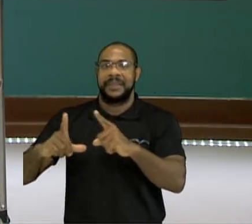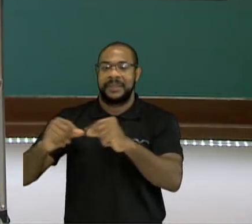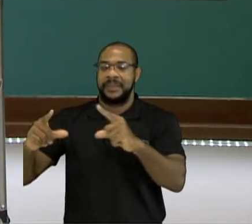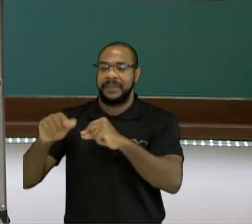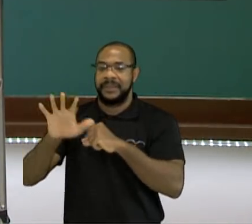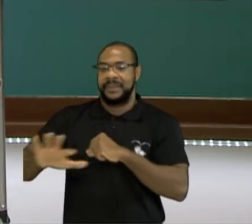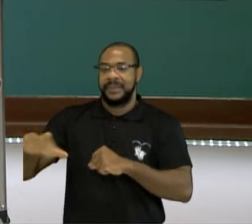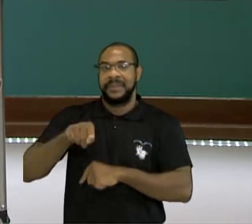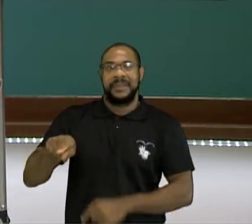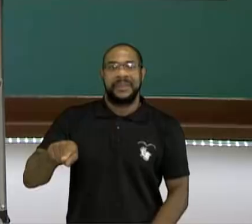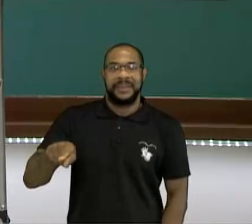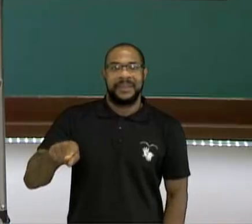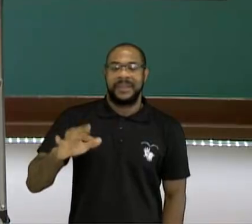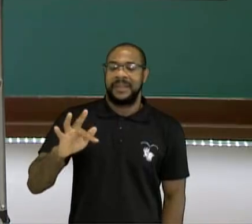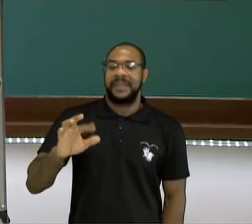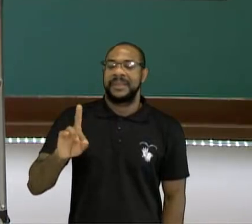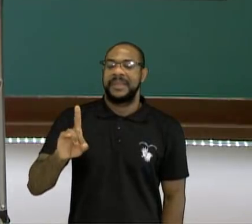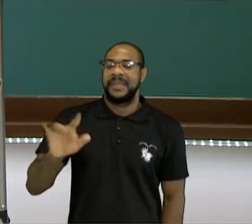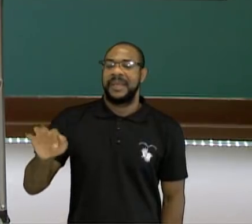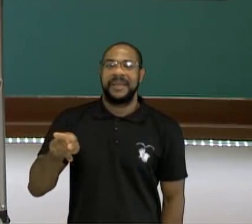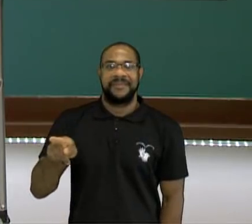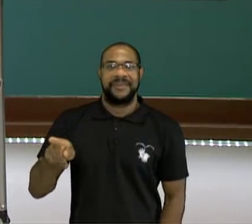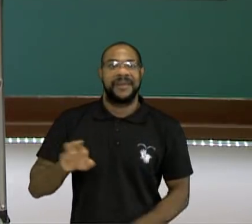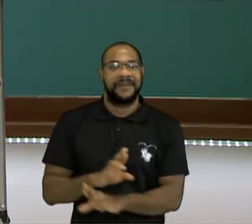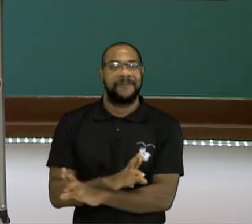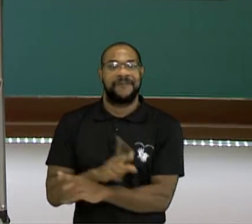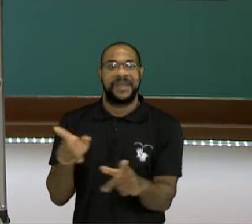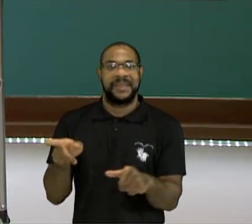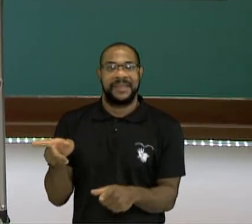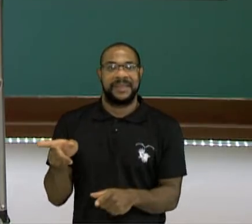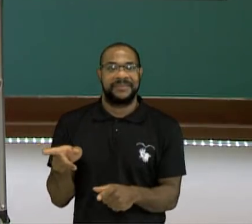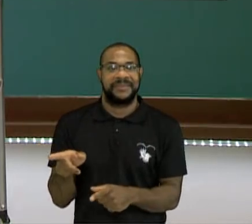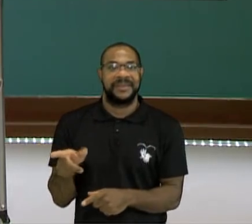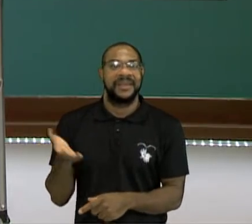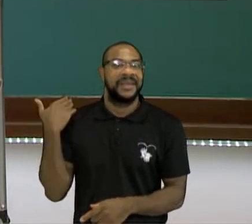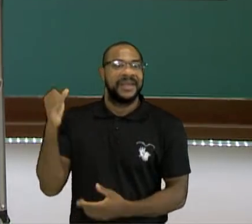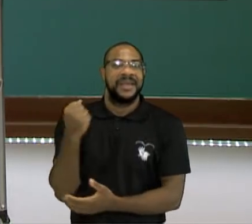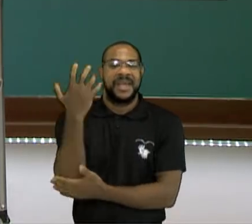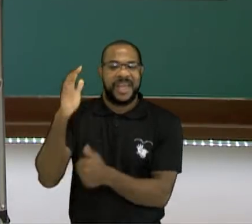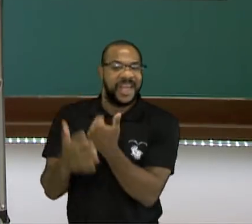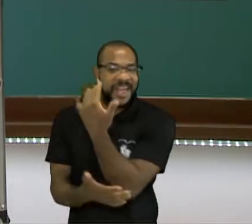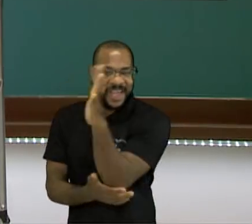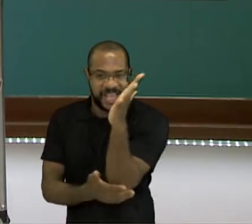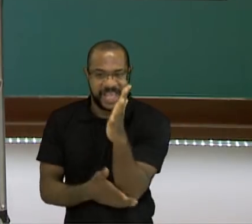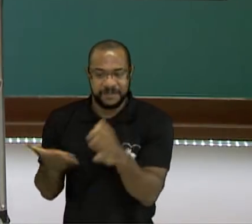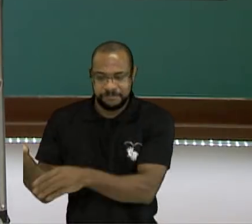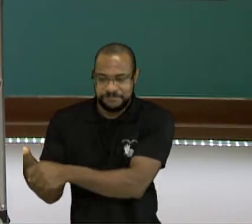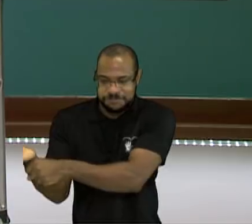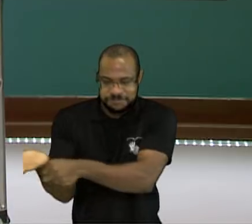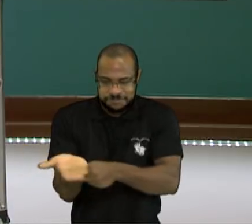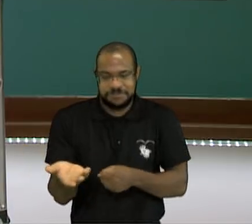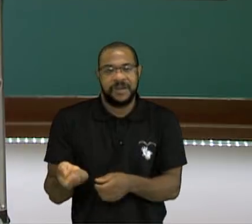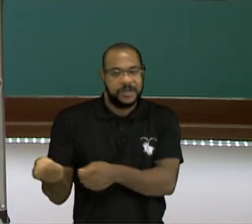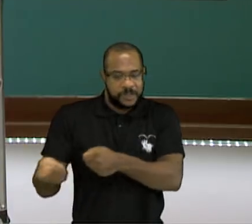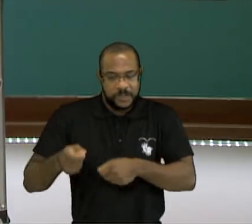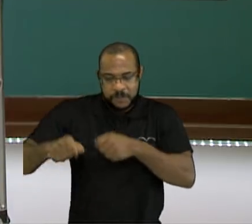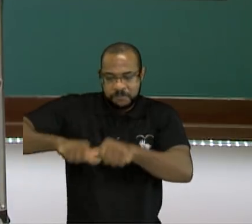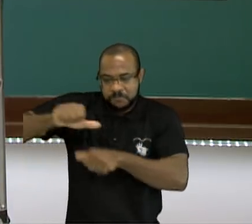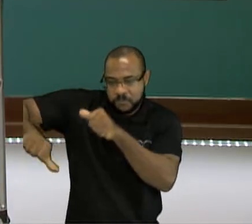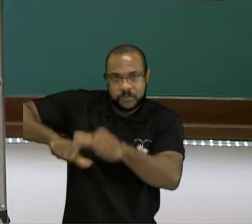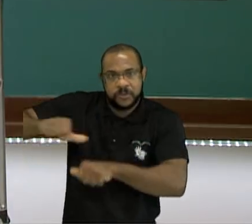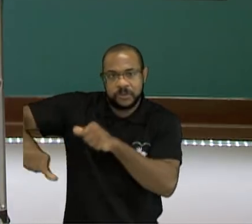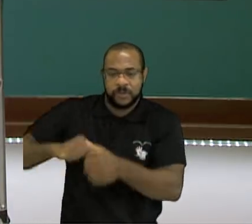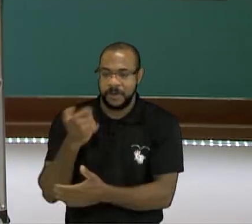Federal, também aparece ali a mudança no que era um meio natural e que hoje apresenta essa característica de